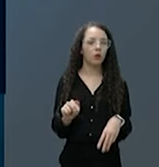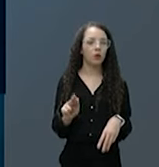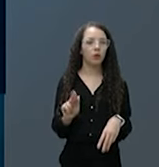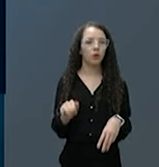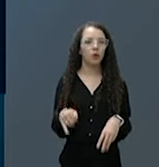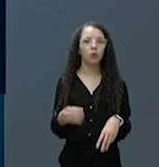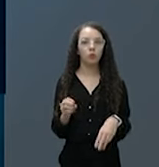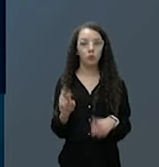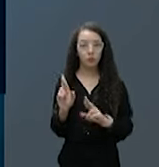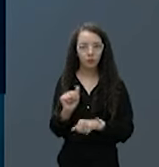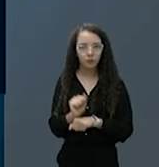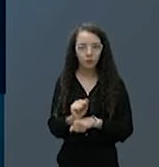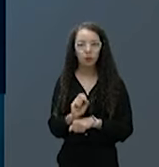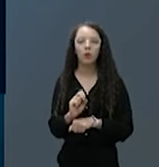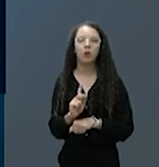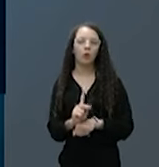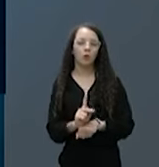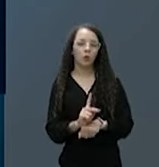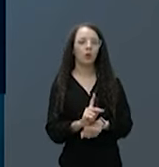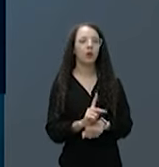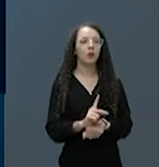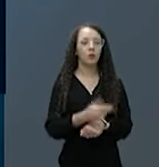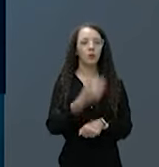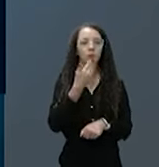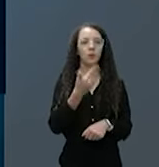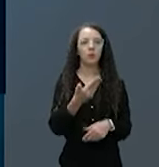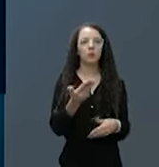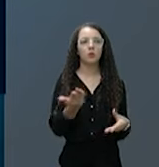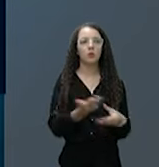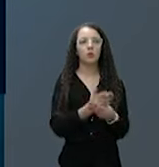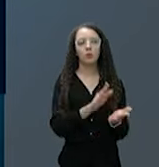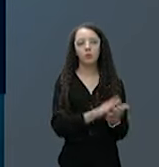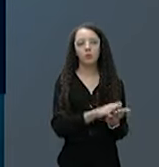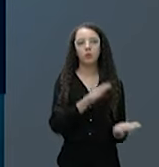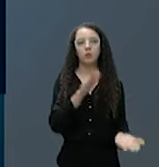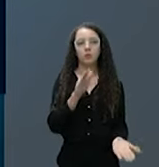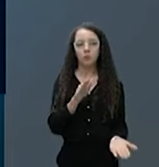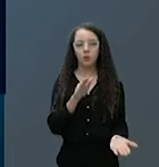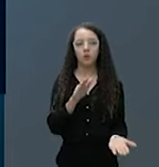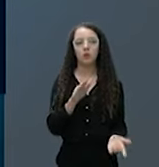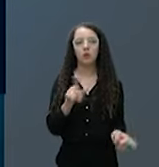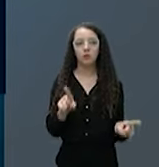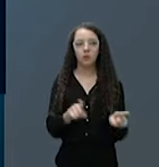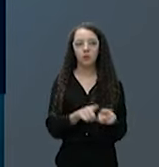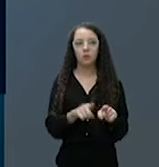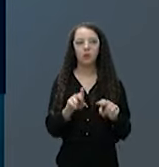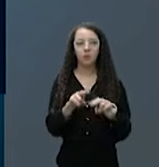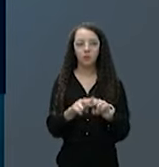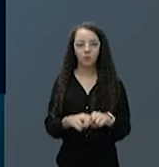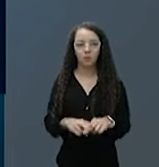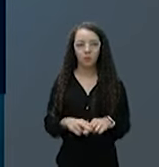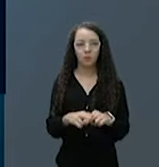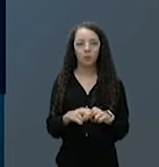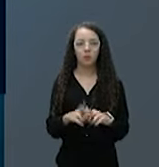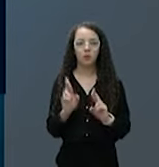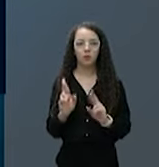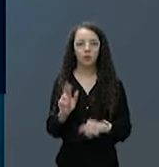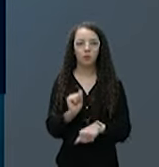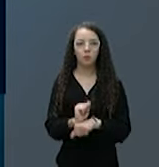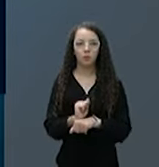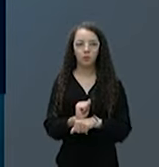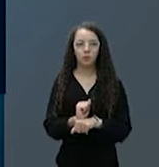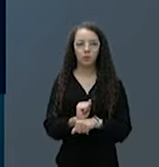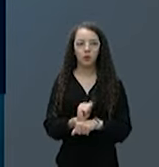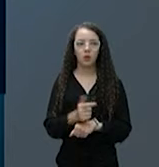vista antecipada à ministra Maria Isabel Galotti, também quanto à preliminar, que é o que está em julgamento. Aguardam os